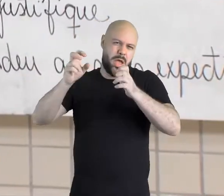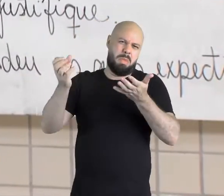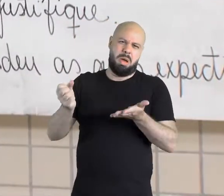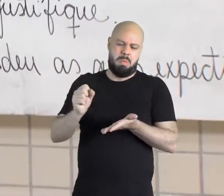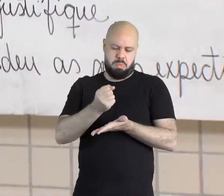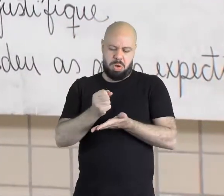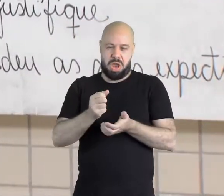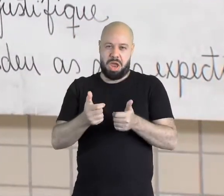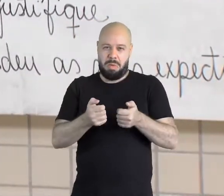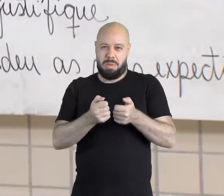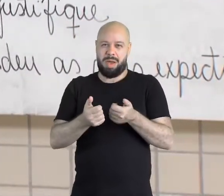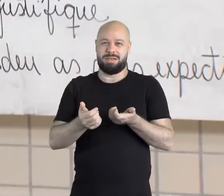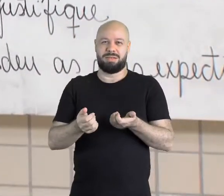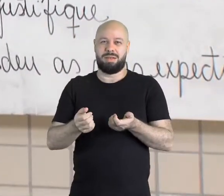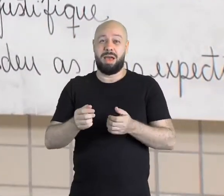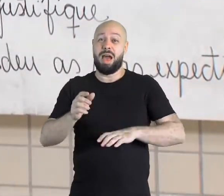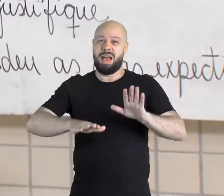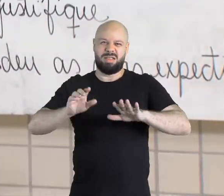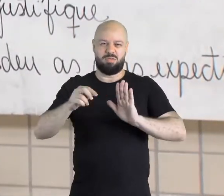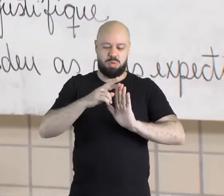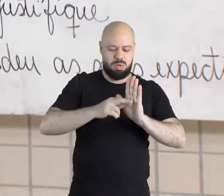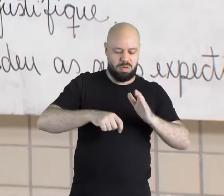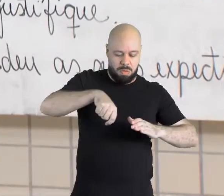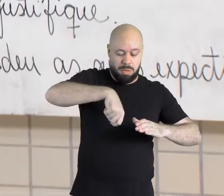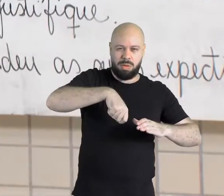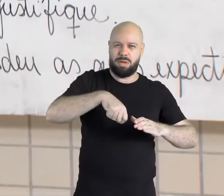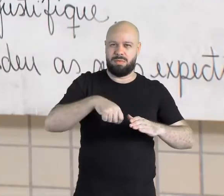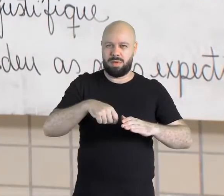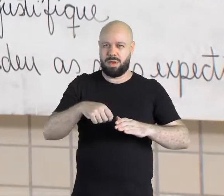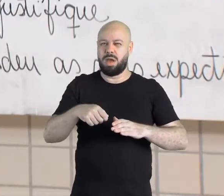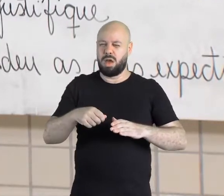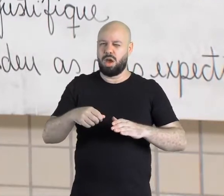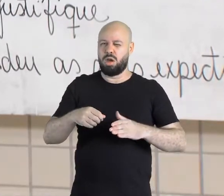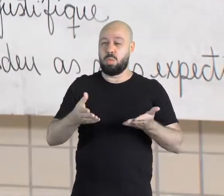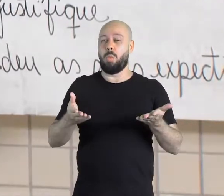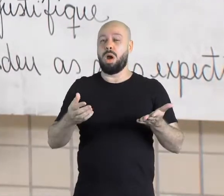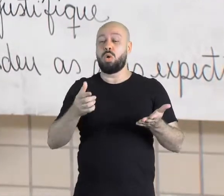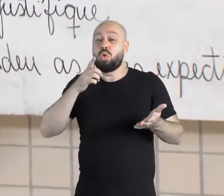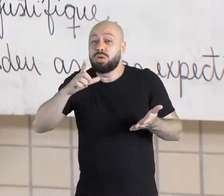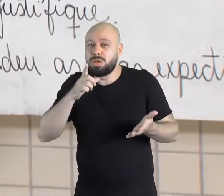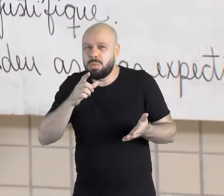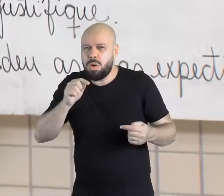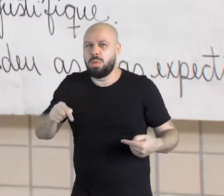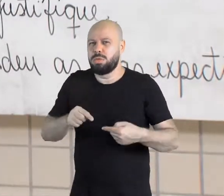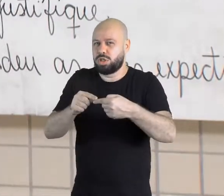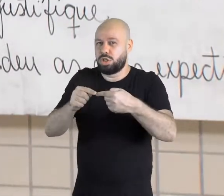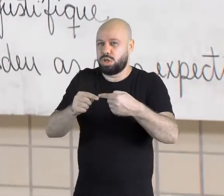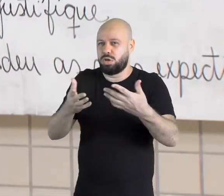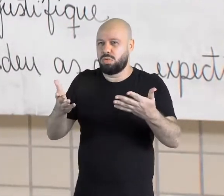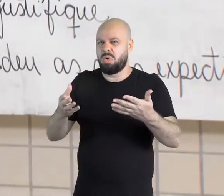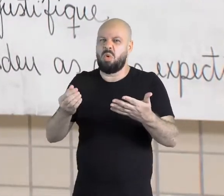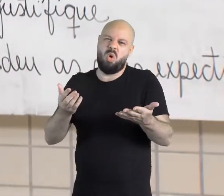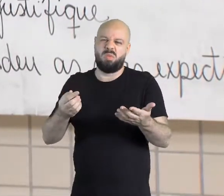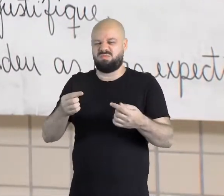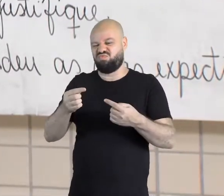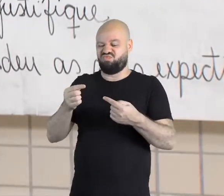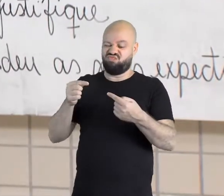a receita que foi ensinada? Então pensa assim, atingiu o objetivo ou ficou a